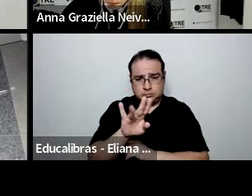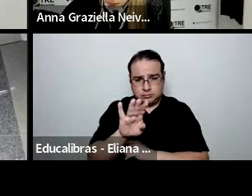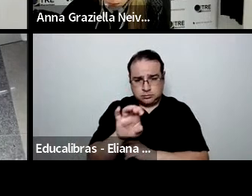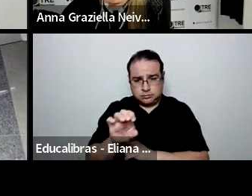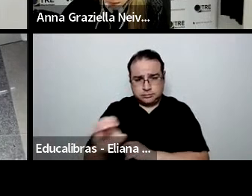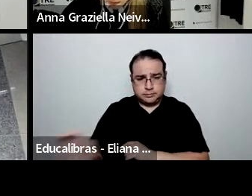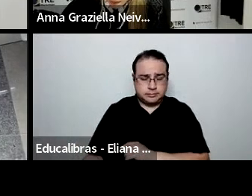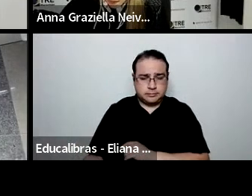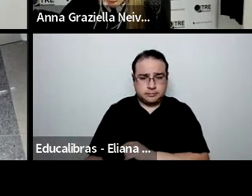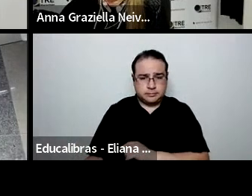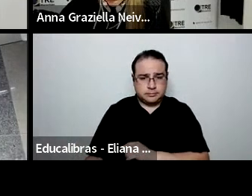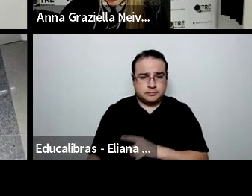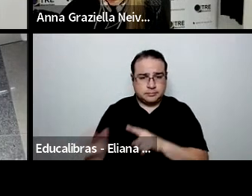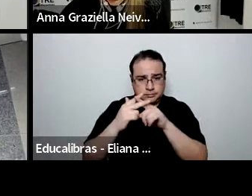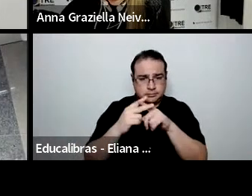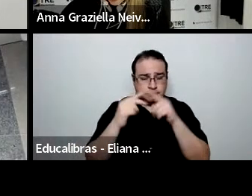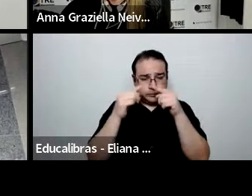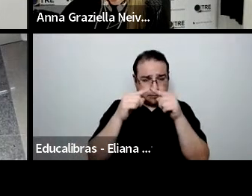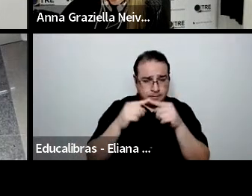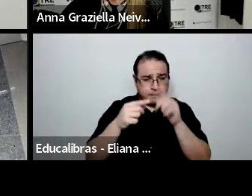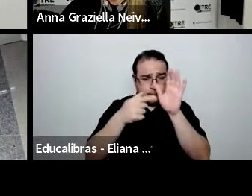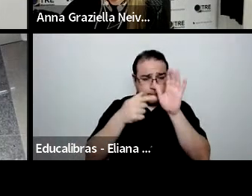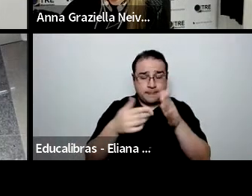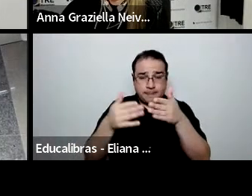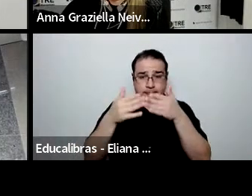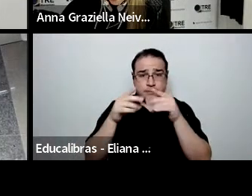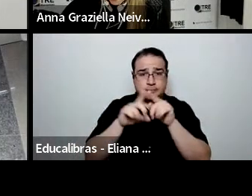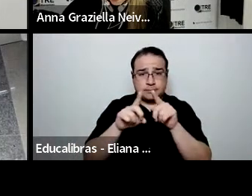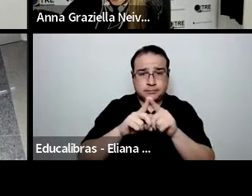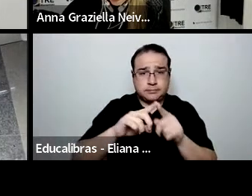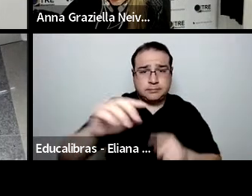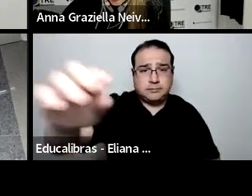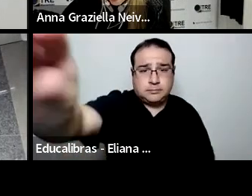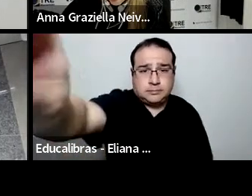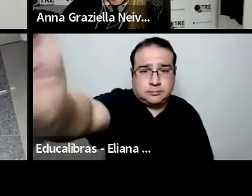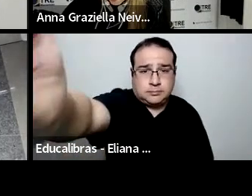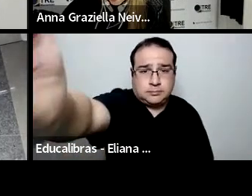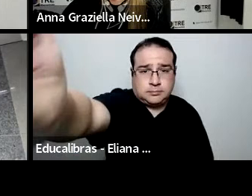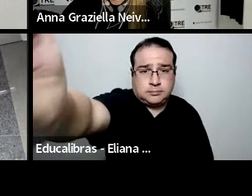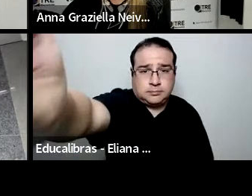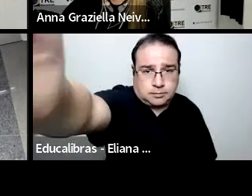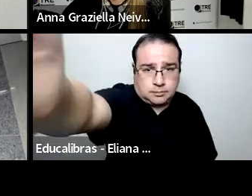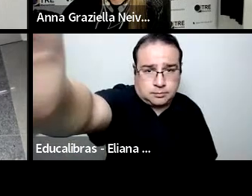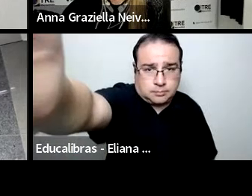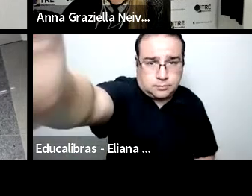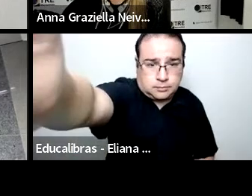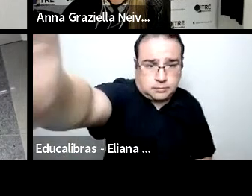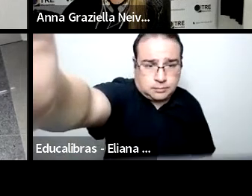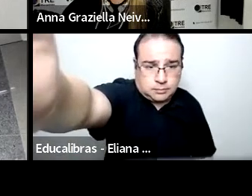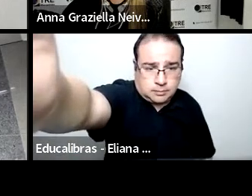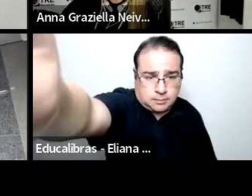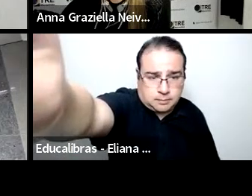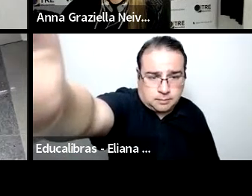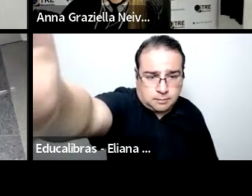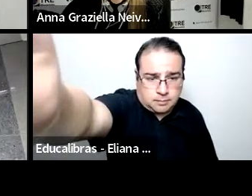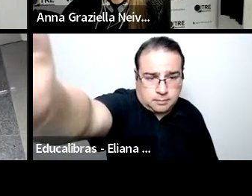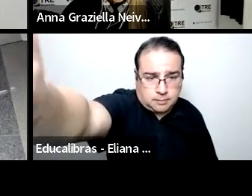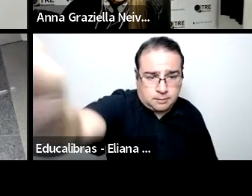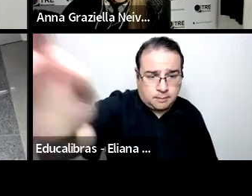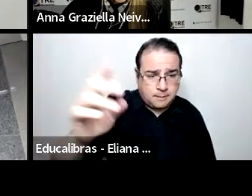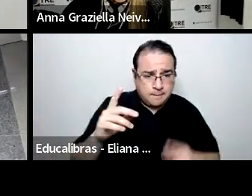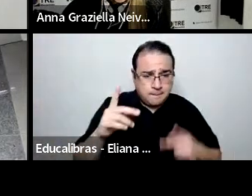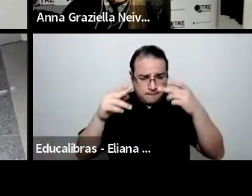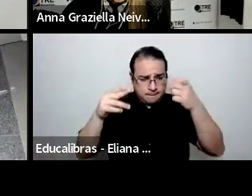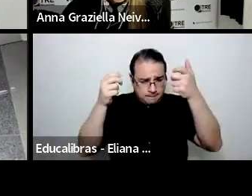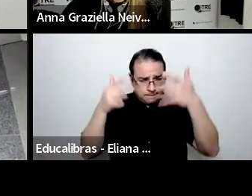vista a correção desse dado é solicita-se dá para vem aqui o dono do Procurador é assim como já o